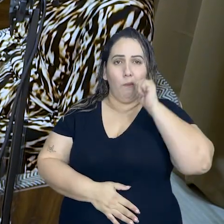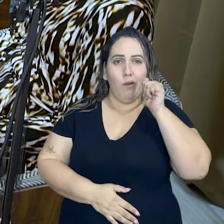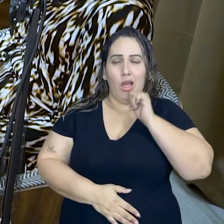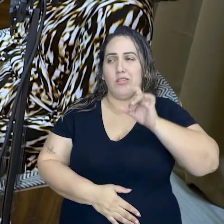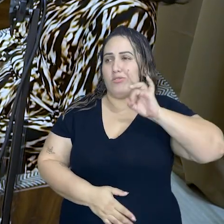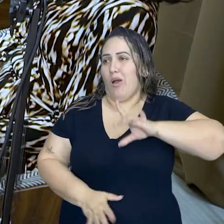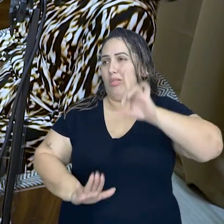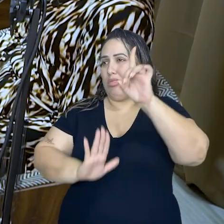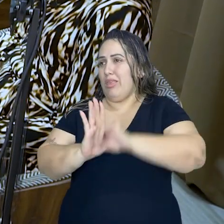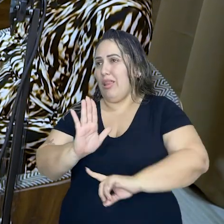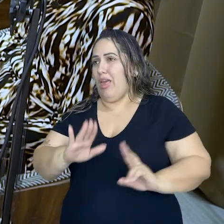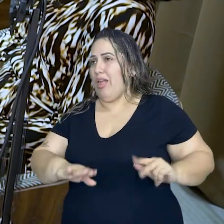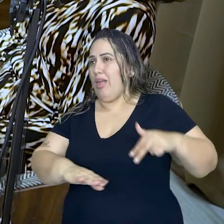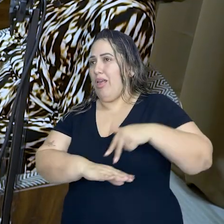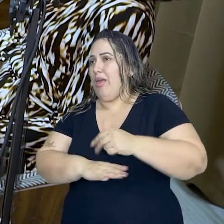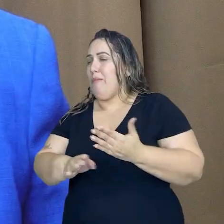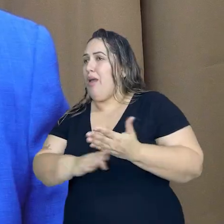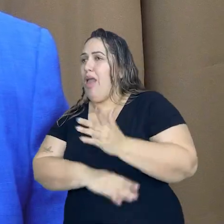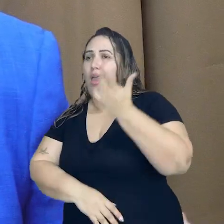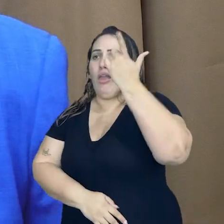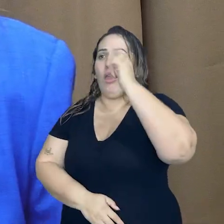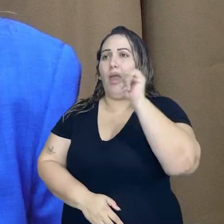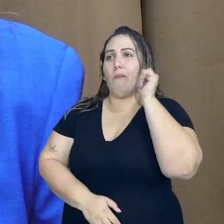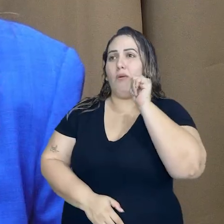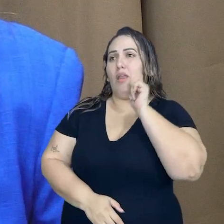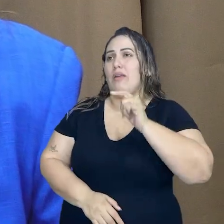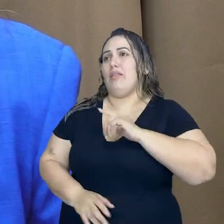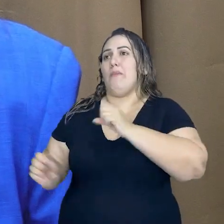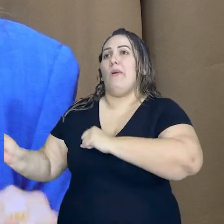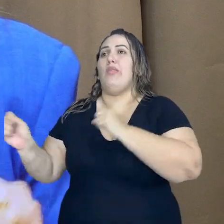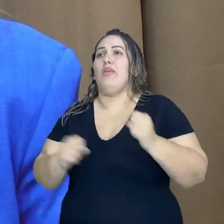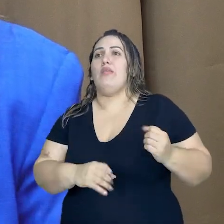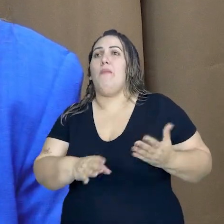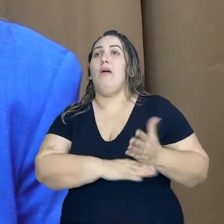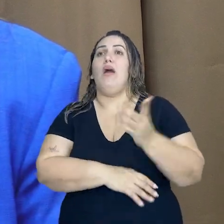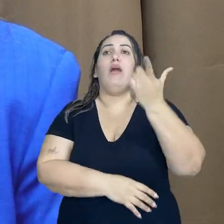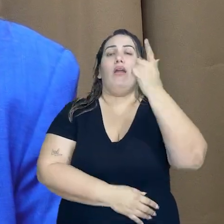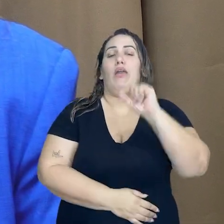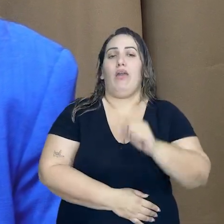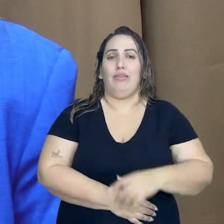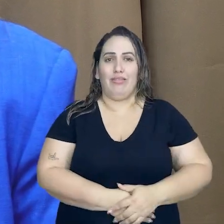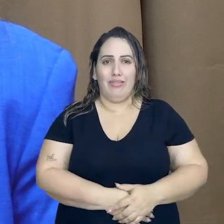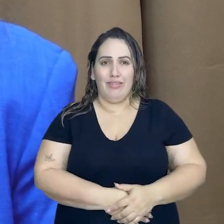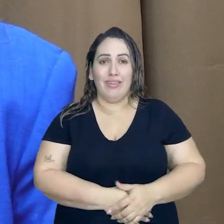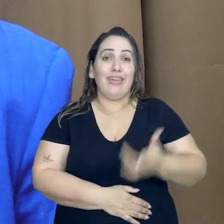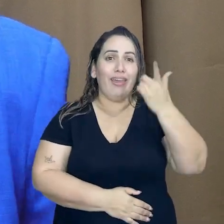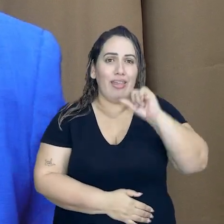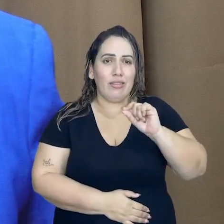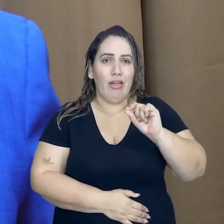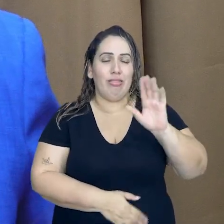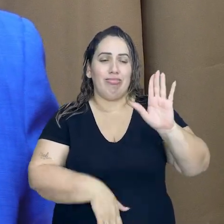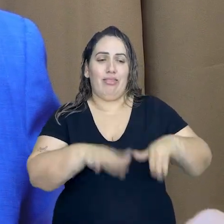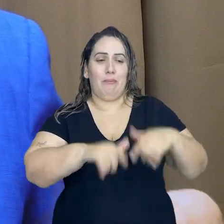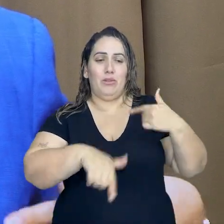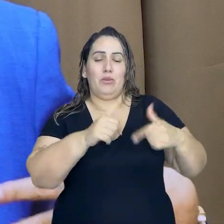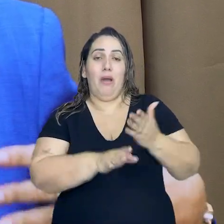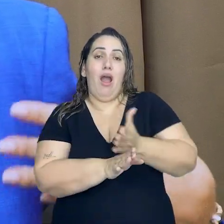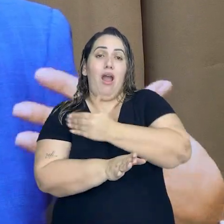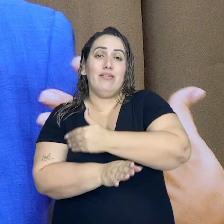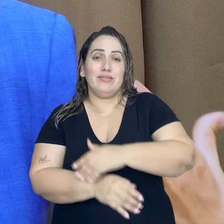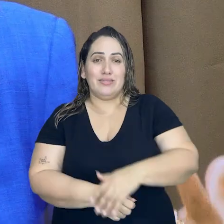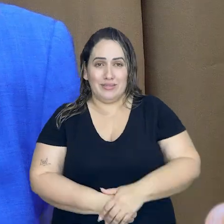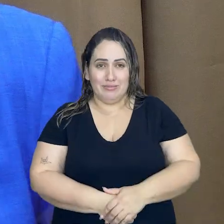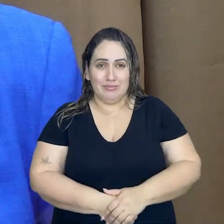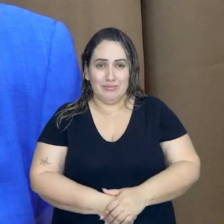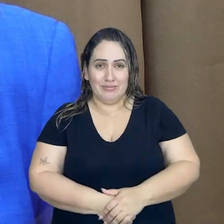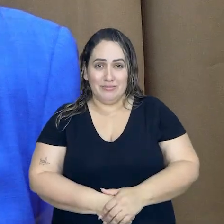praticamente 53%, né, do eleitorado é feminino, tá certo? Isso mostra a importância